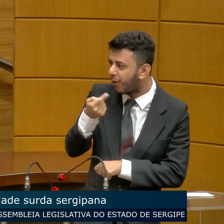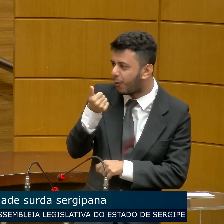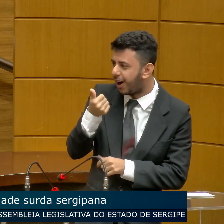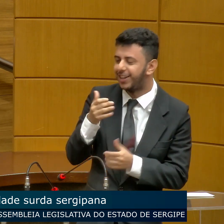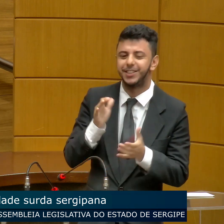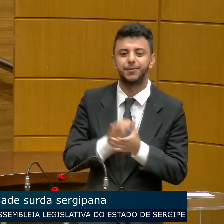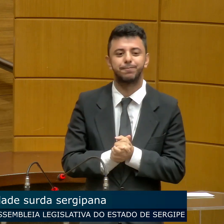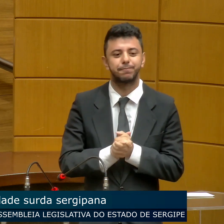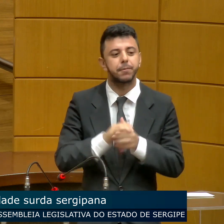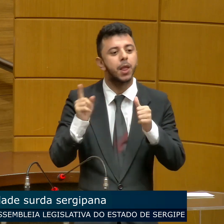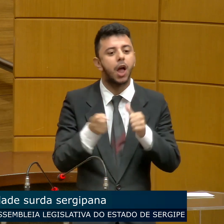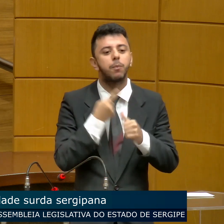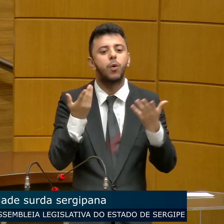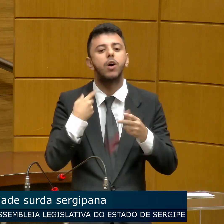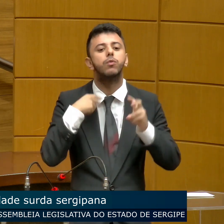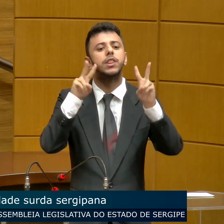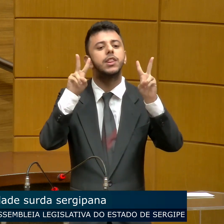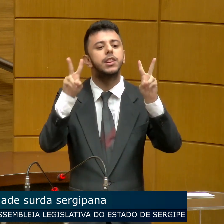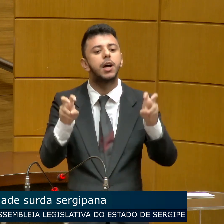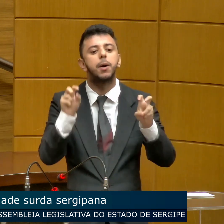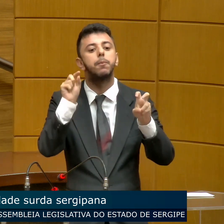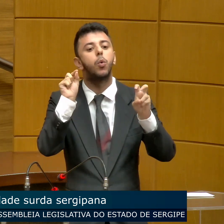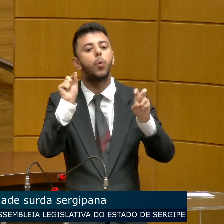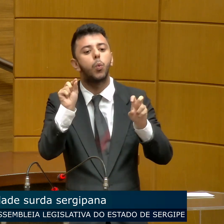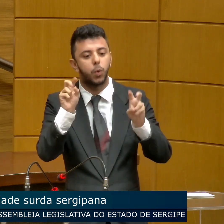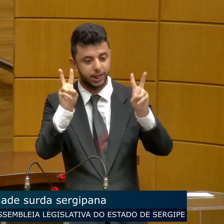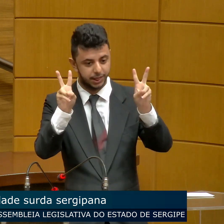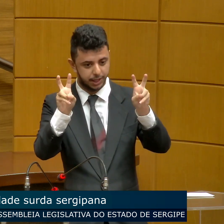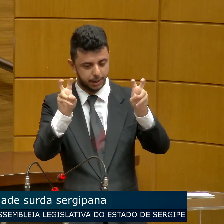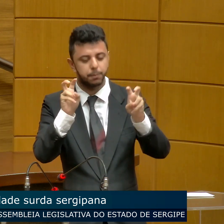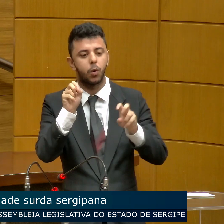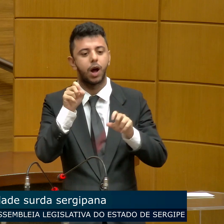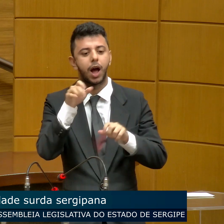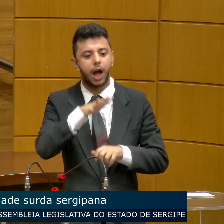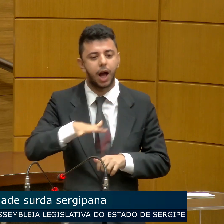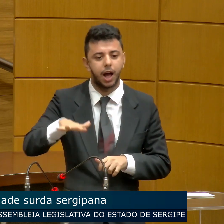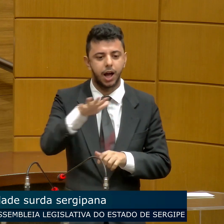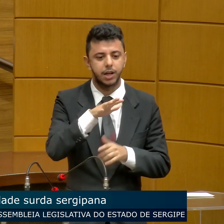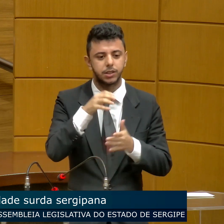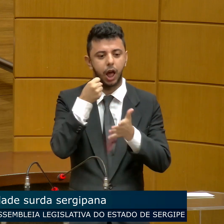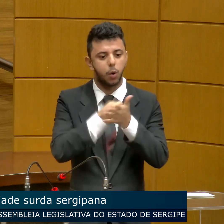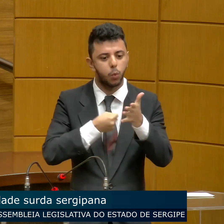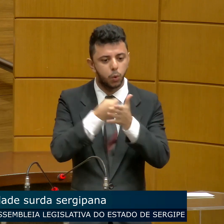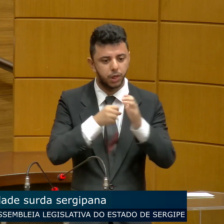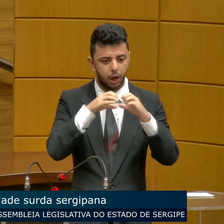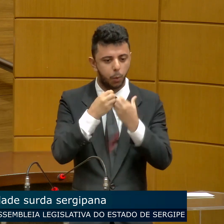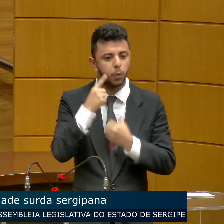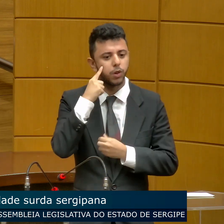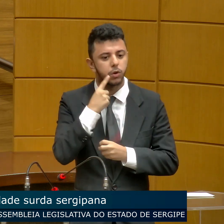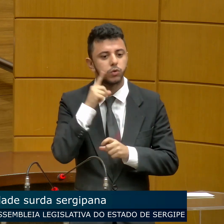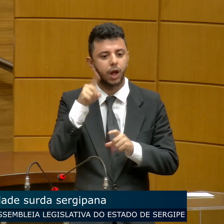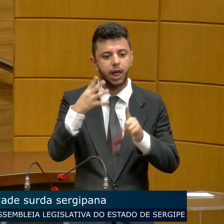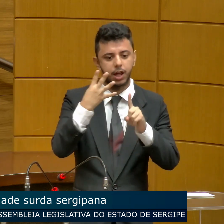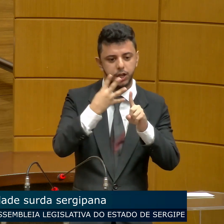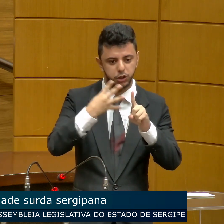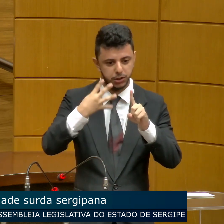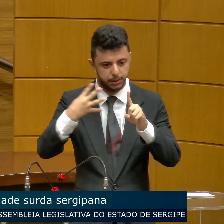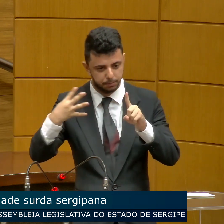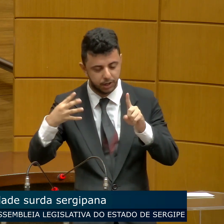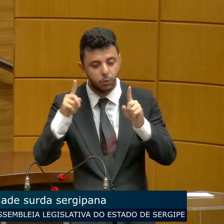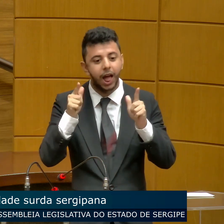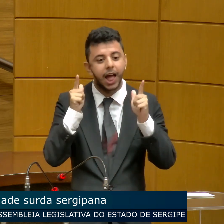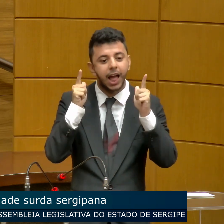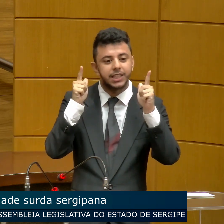estou quase finalizando. E agora, primeiro, eu queria falar o tema. Esse tema que é geral da